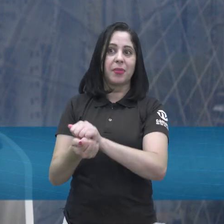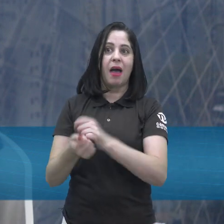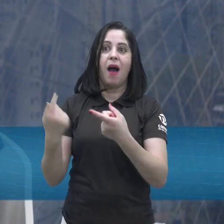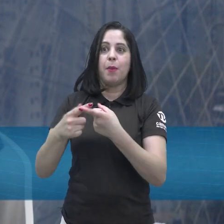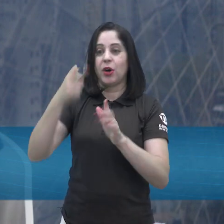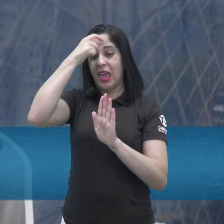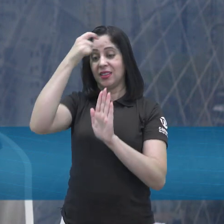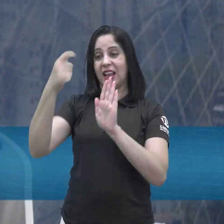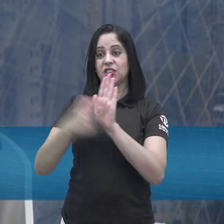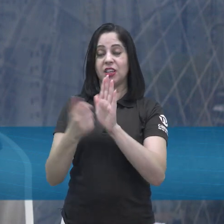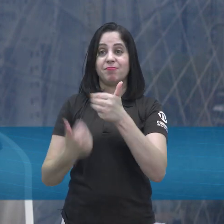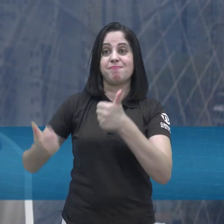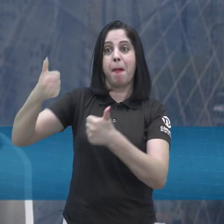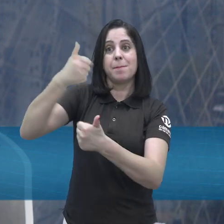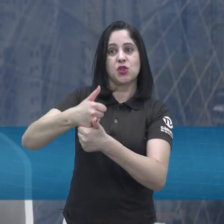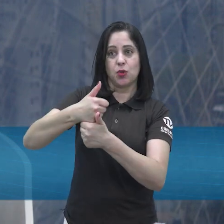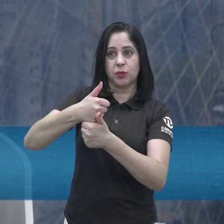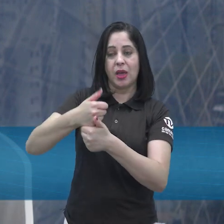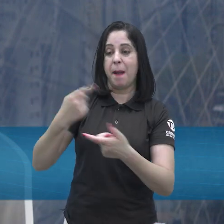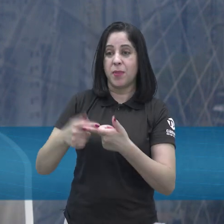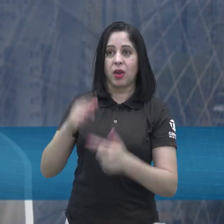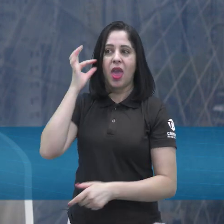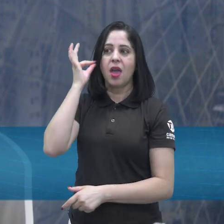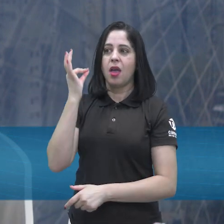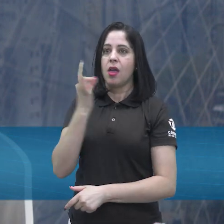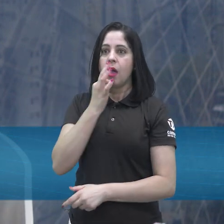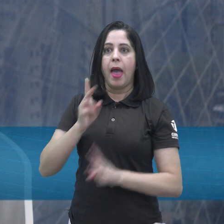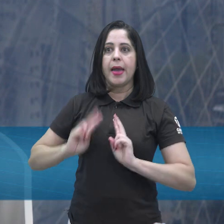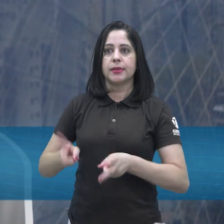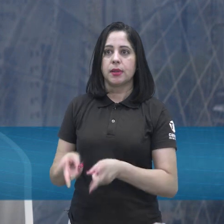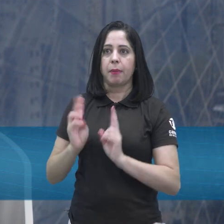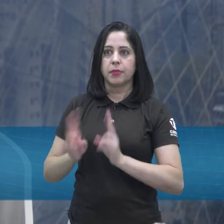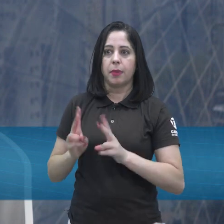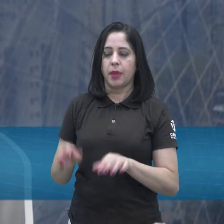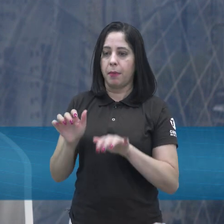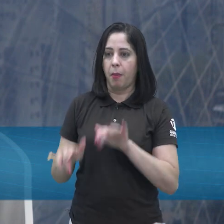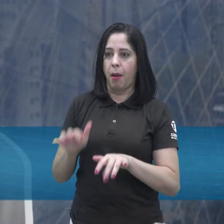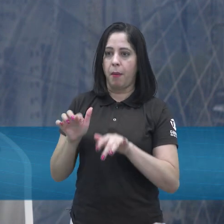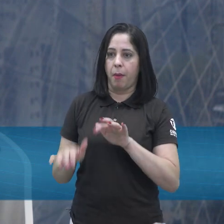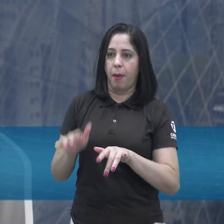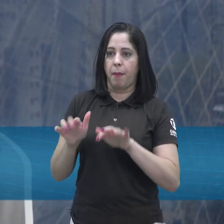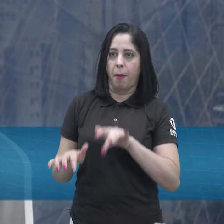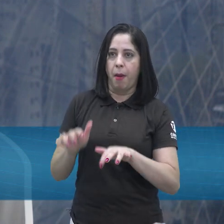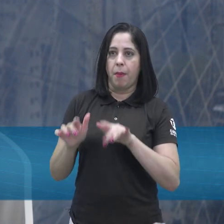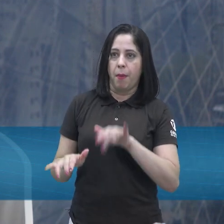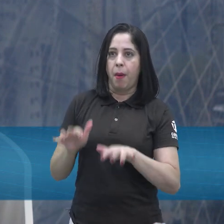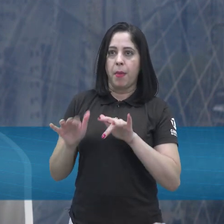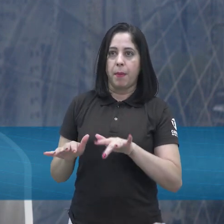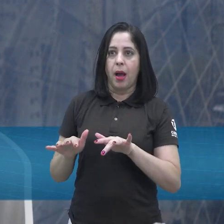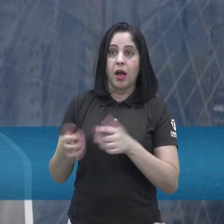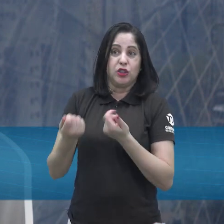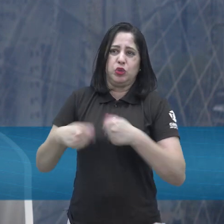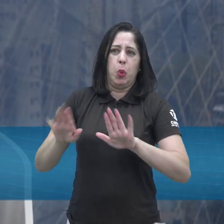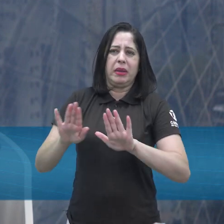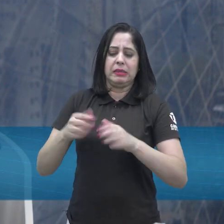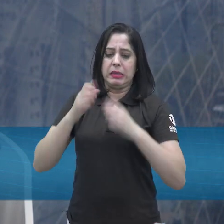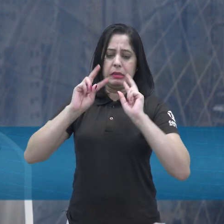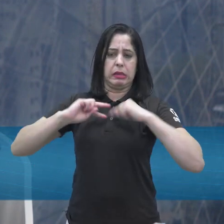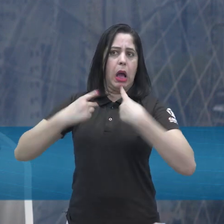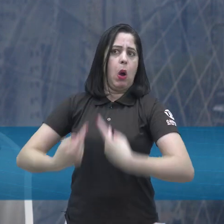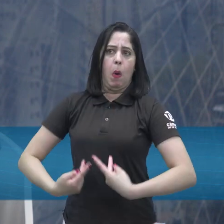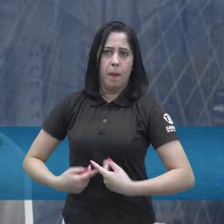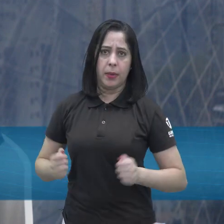elas assumiram essa tarefa, né, que é uma tarefa repetitiva e não necessariamente precisa do meu processo criativo. Sempre que eu vou falar